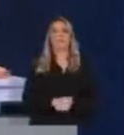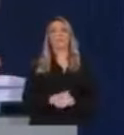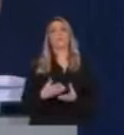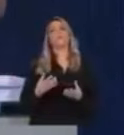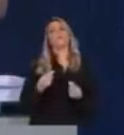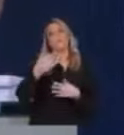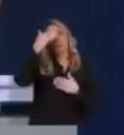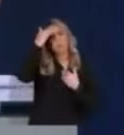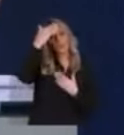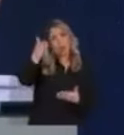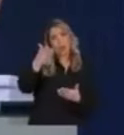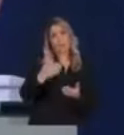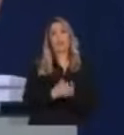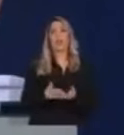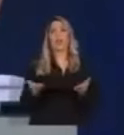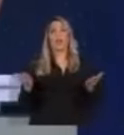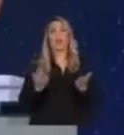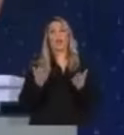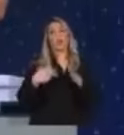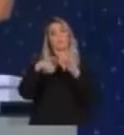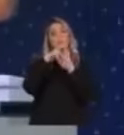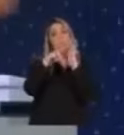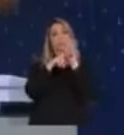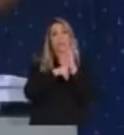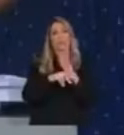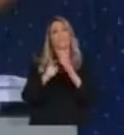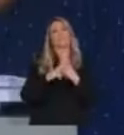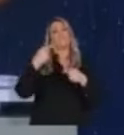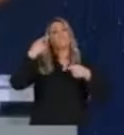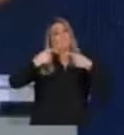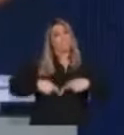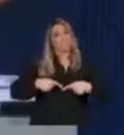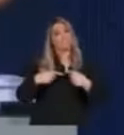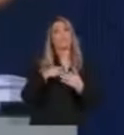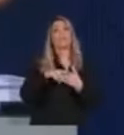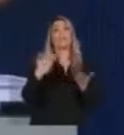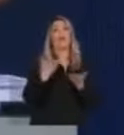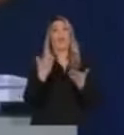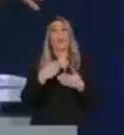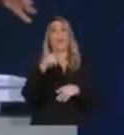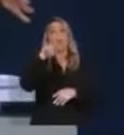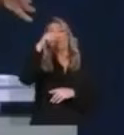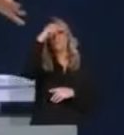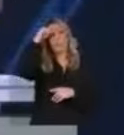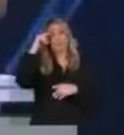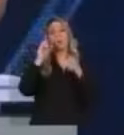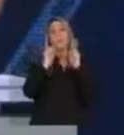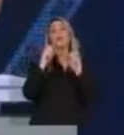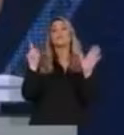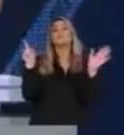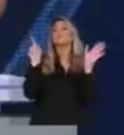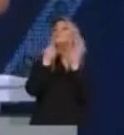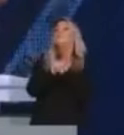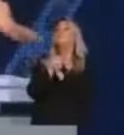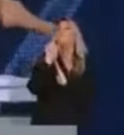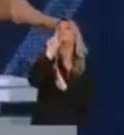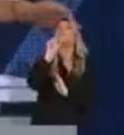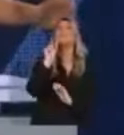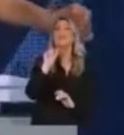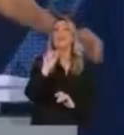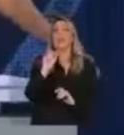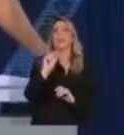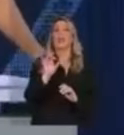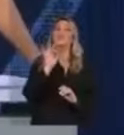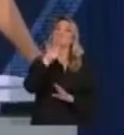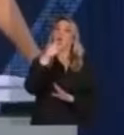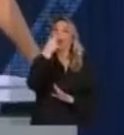muito obrigada aos candidatos agora pelas regras deste debate o próximo a fazer a pergunta é o candidato Pedro Paulo que pode escolher para quem irá perguntar só não pode perguntar para